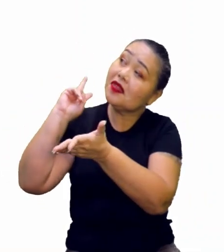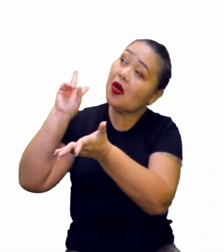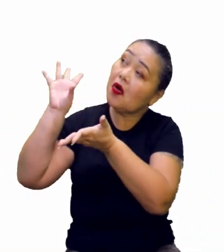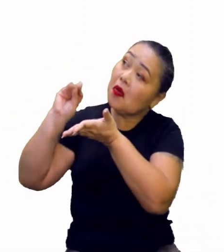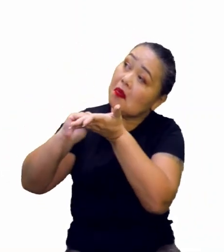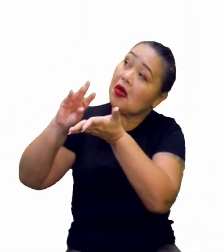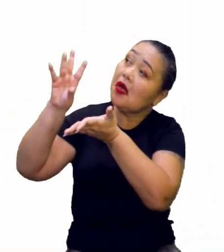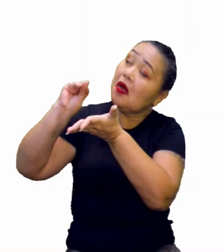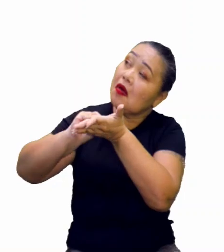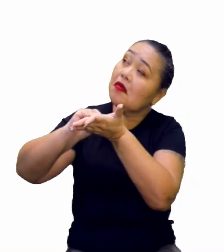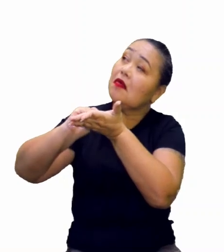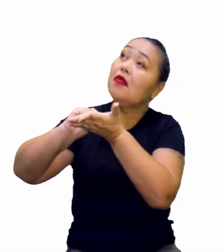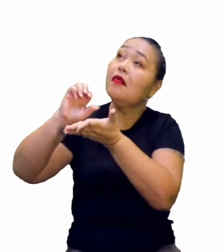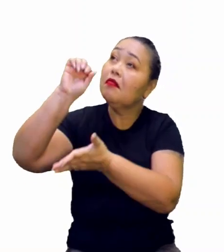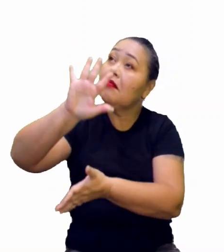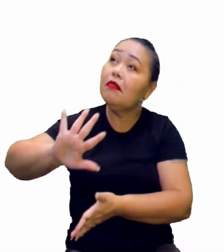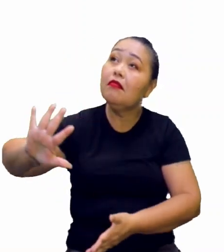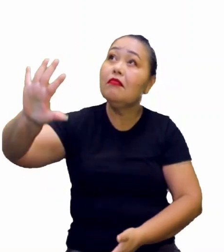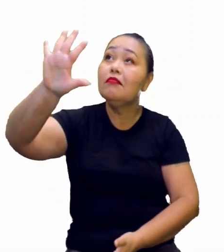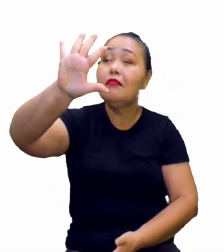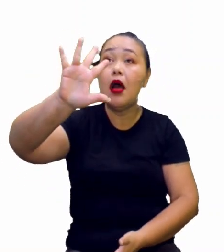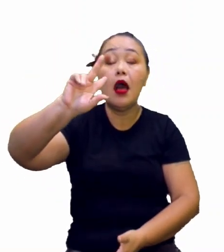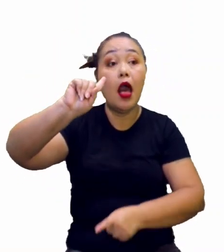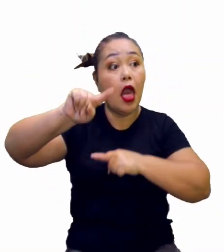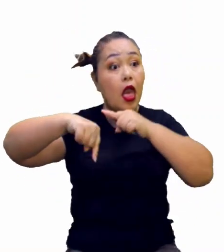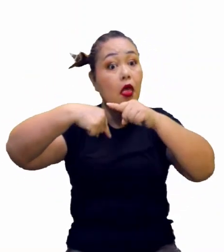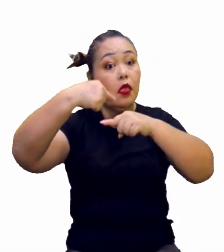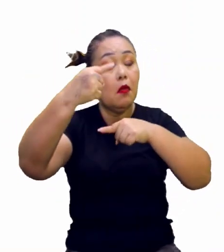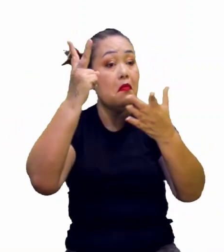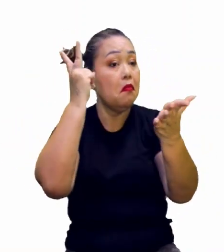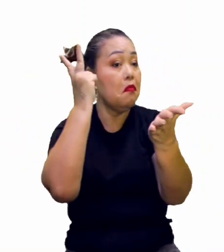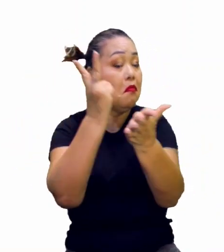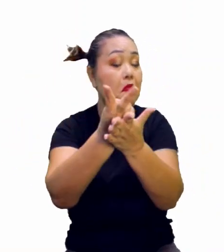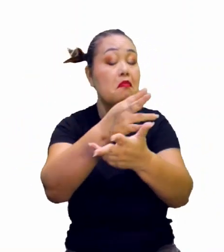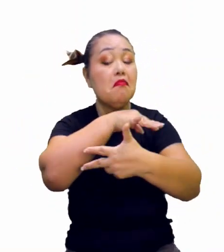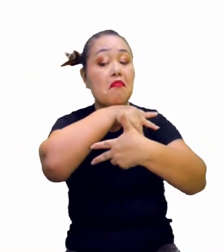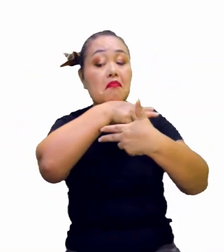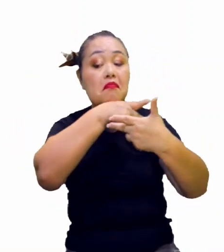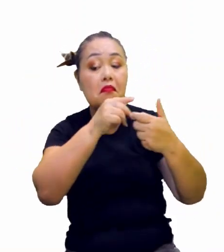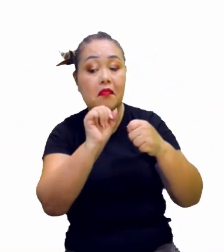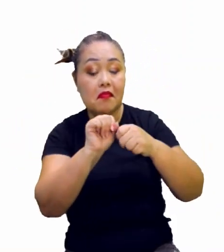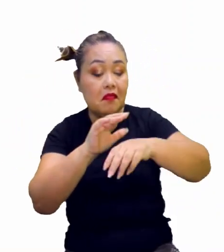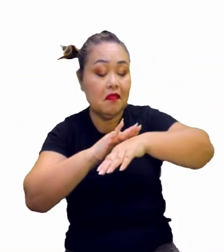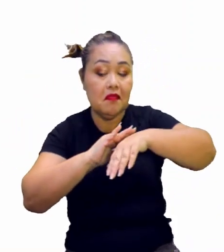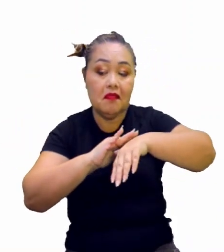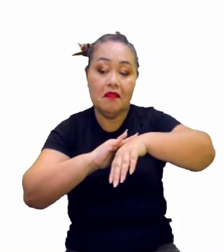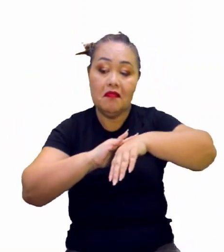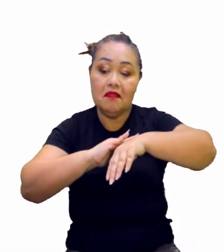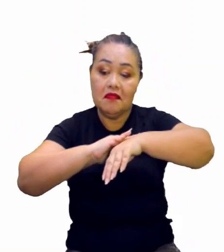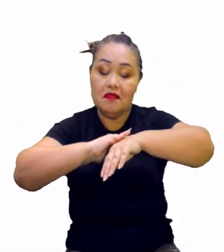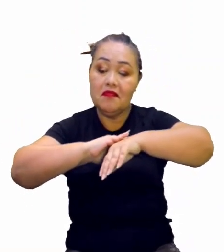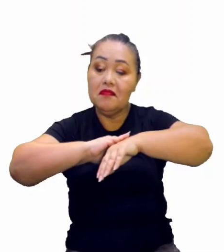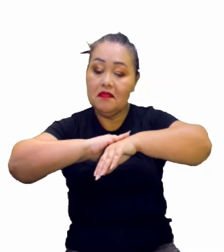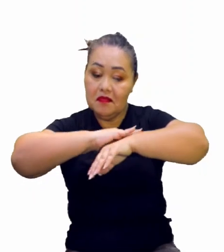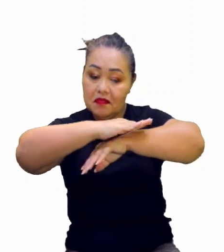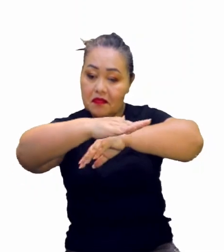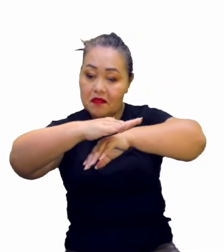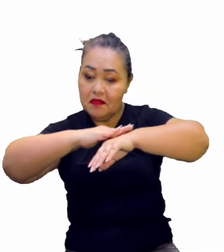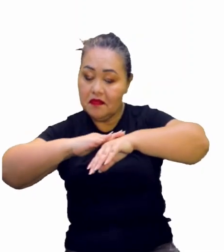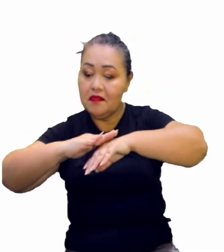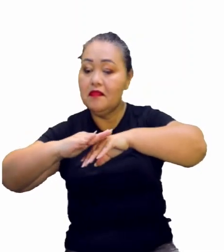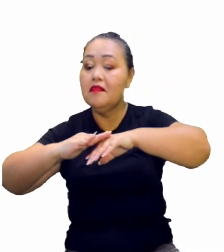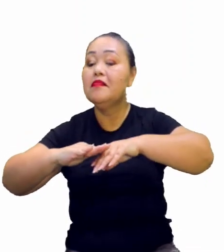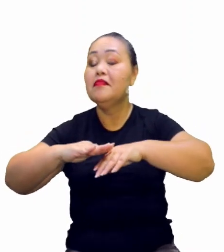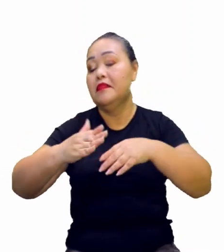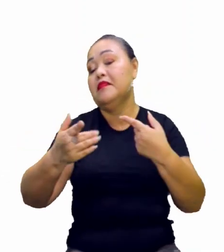diversidade de flora e fauna, quer dizer, de seres de origem de vegetais e fauna,